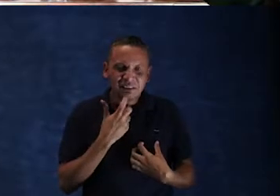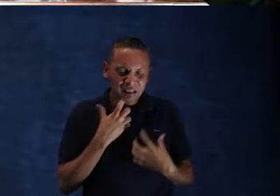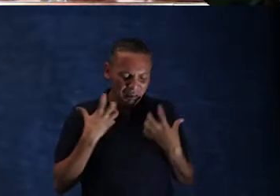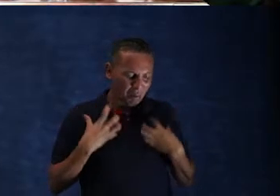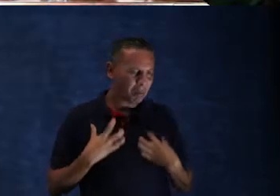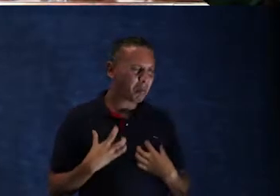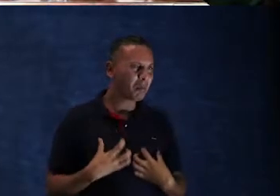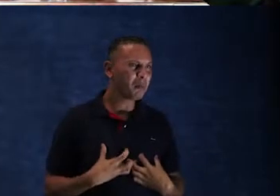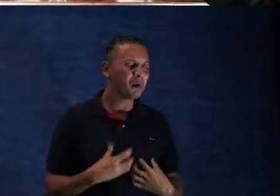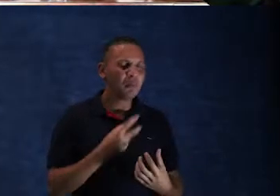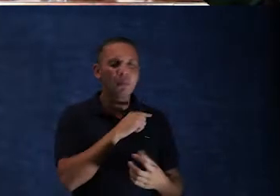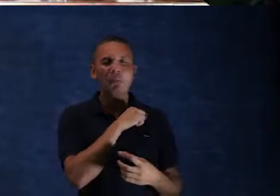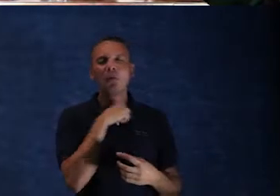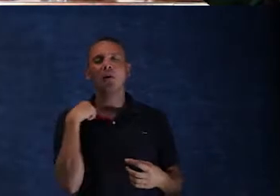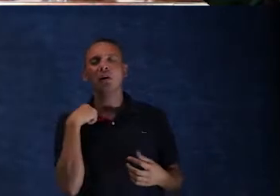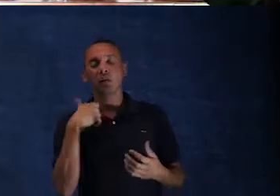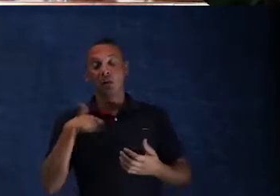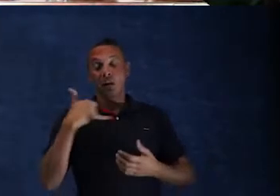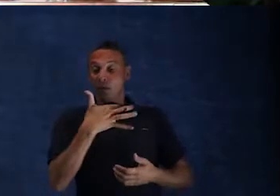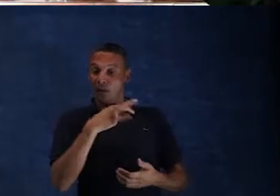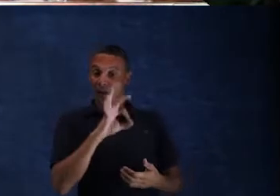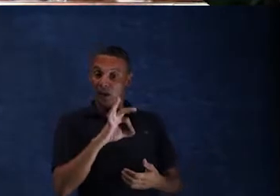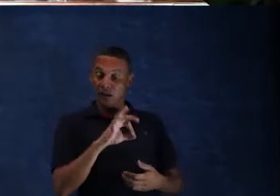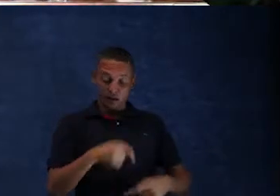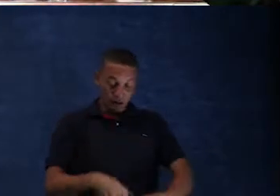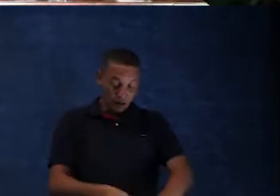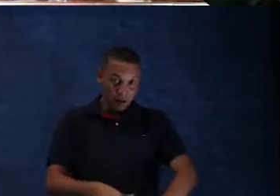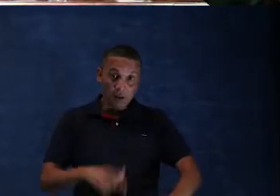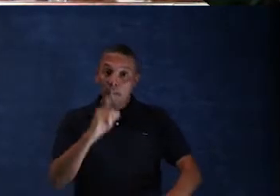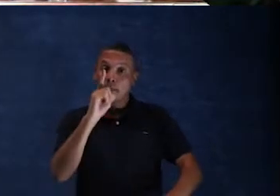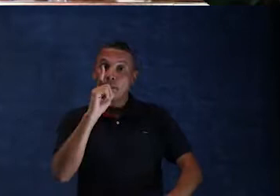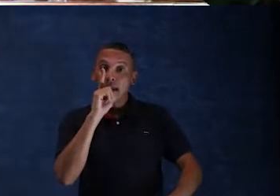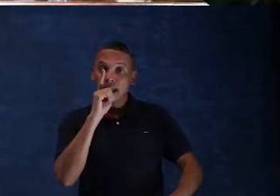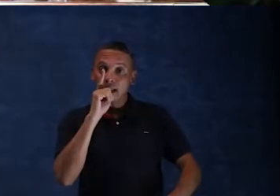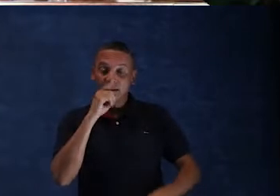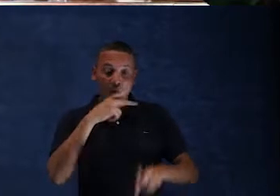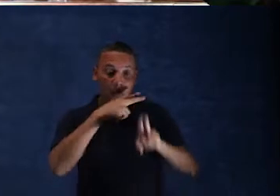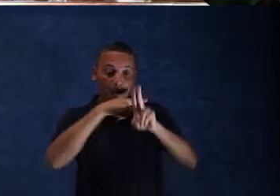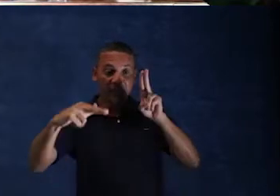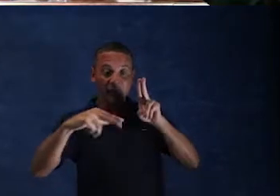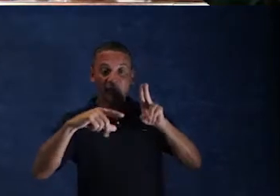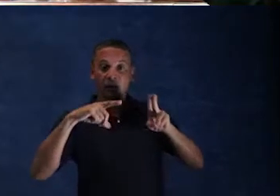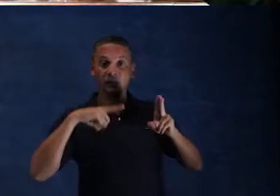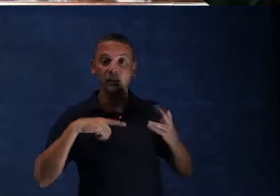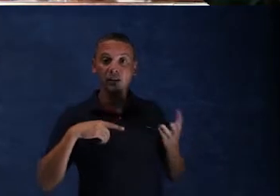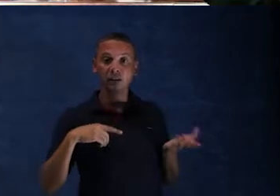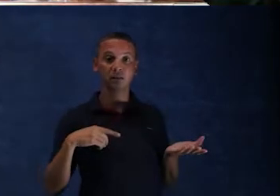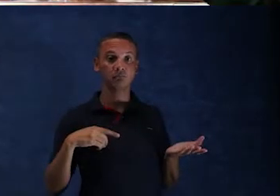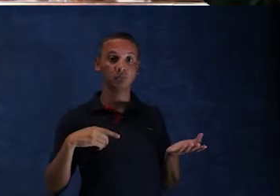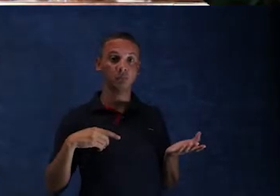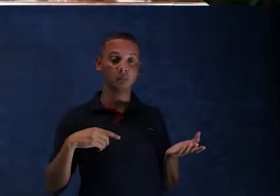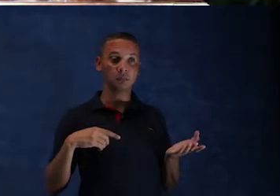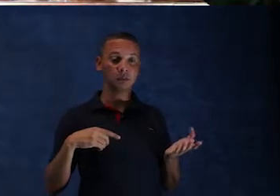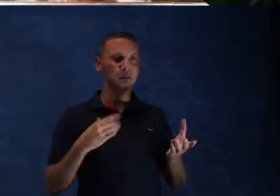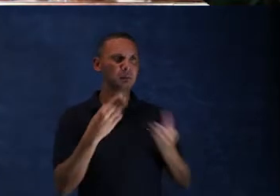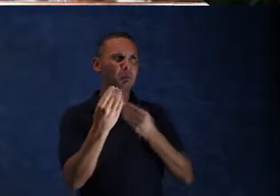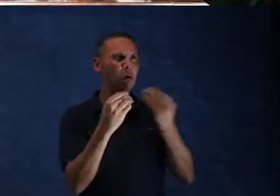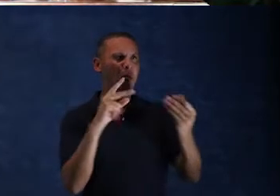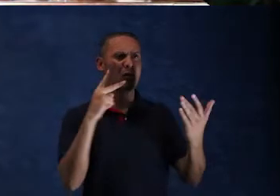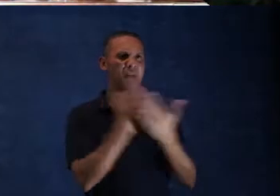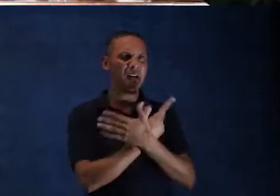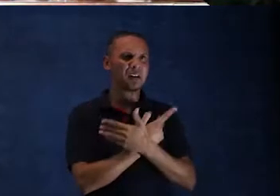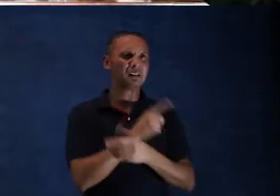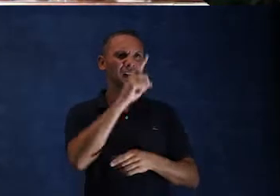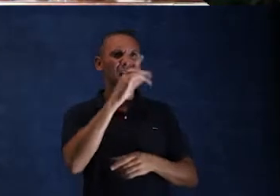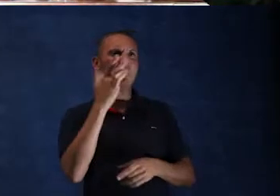11 anos, com a genitália decepada. Dos crimes contra a cidade, seu patrimônio histórico e artístico,